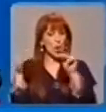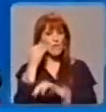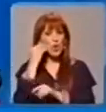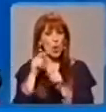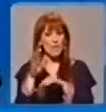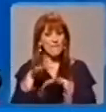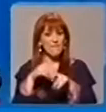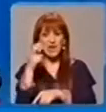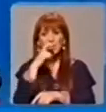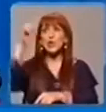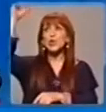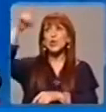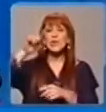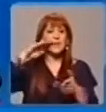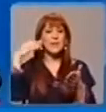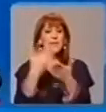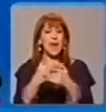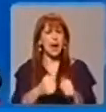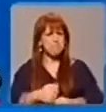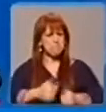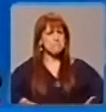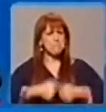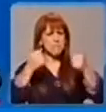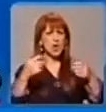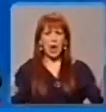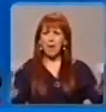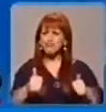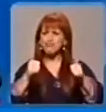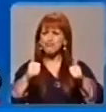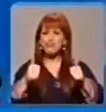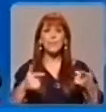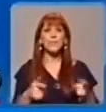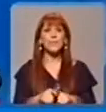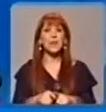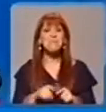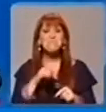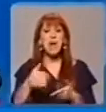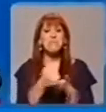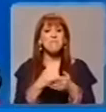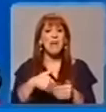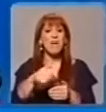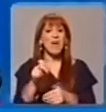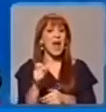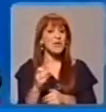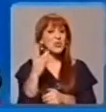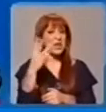produzir energia solar que garante ser mais eficiente e atrativa. Deve chegar ao mercado daqui a